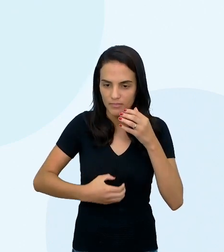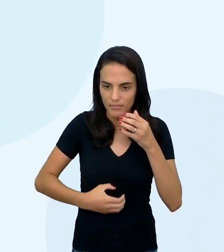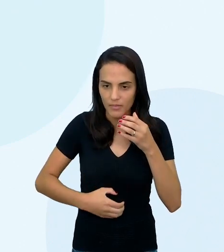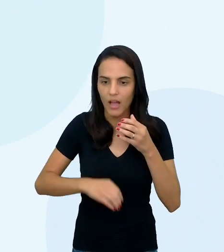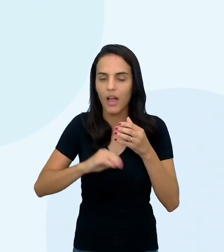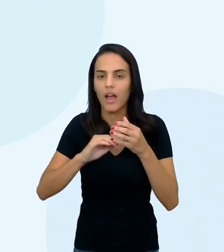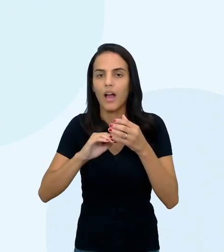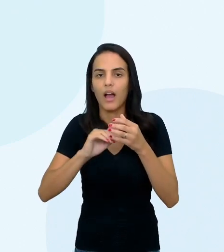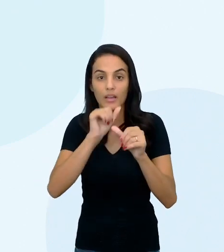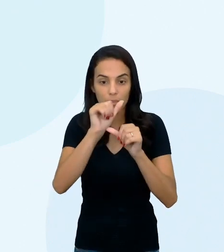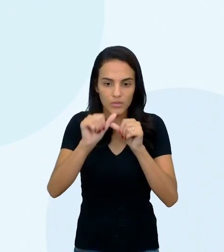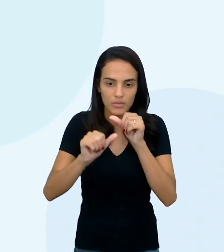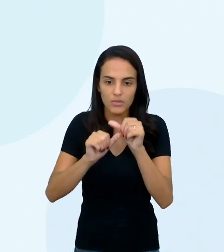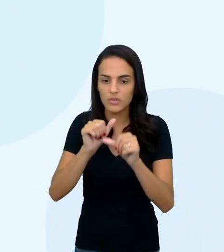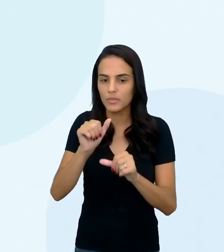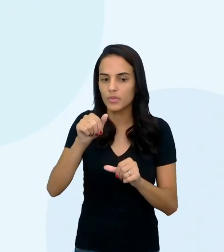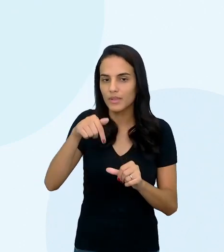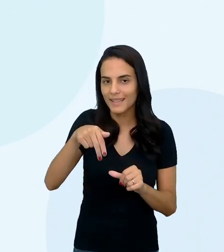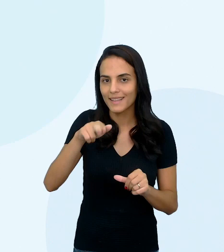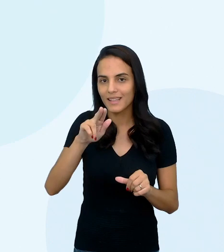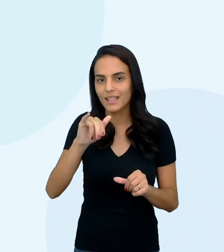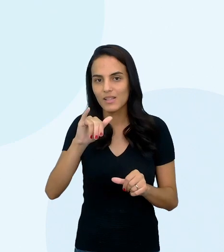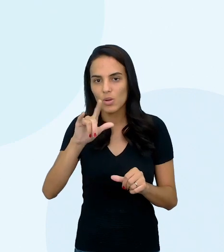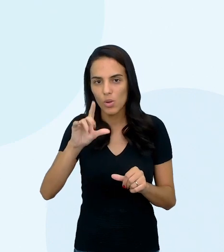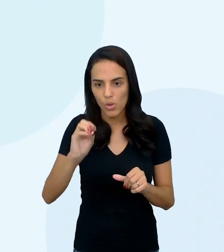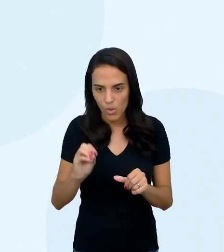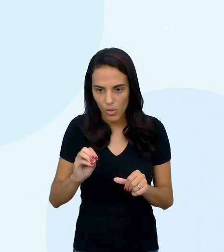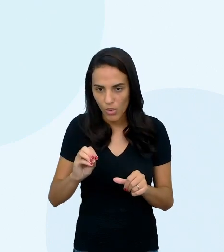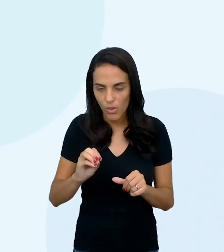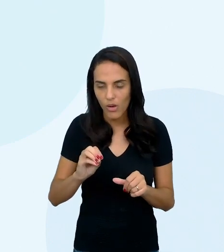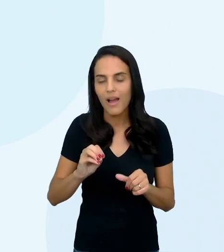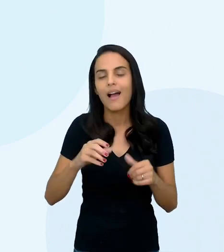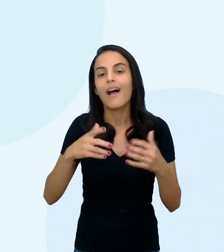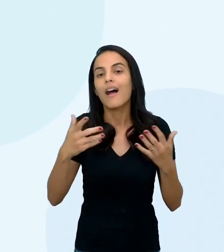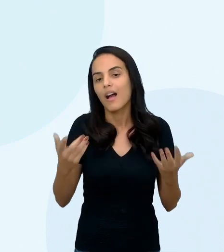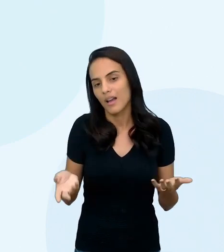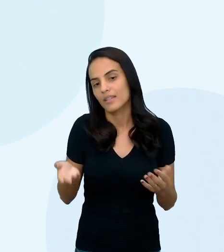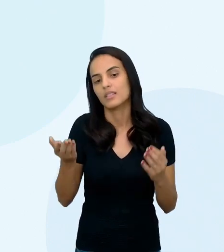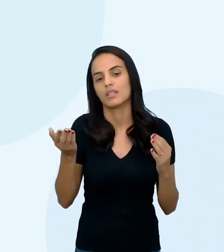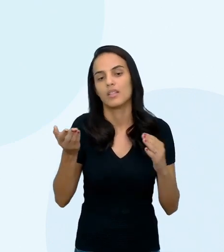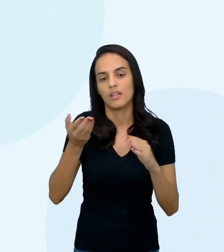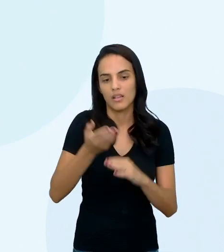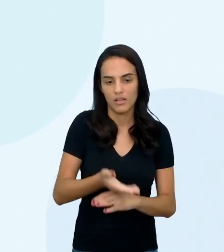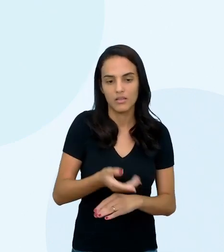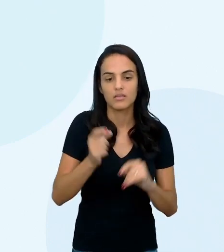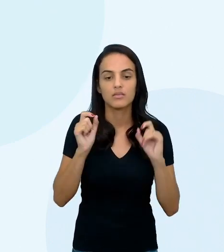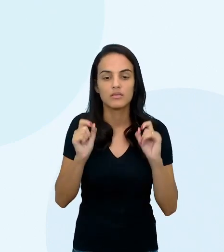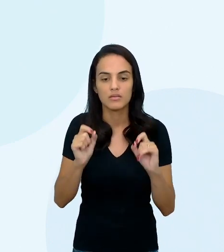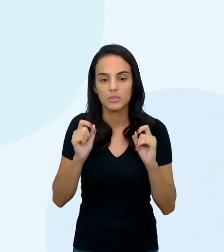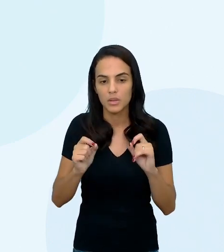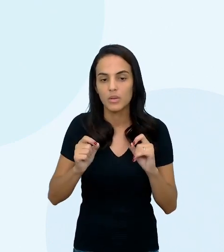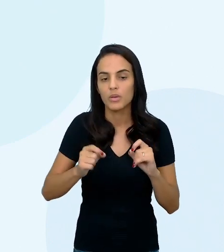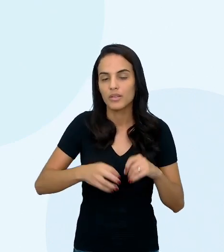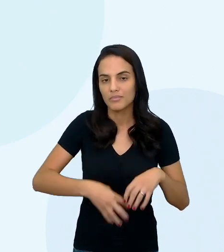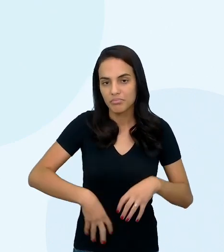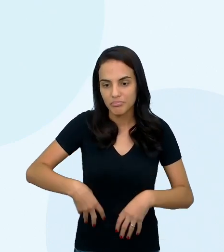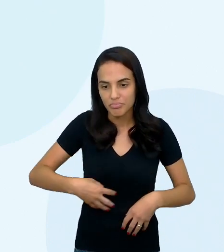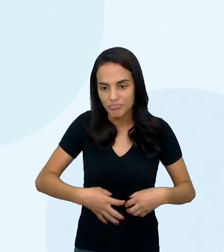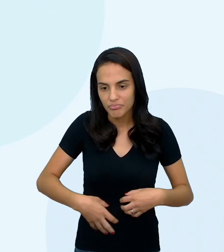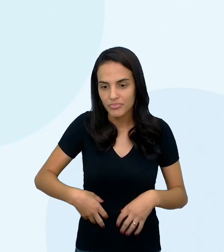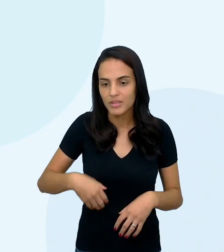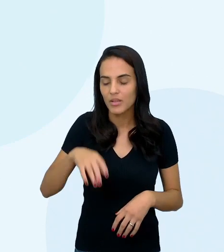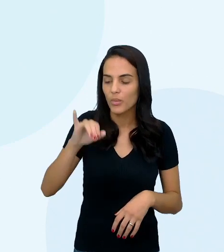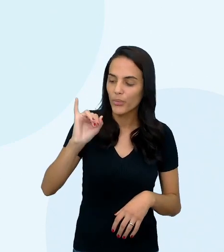quimo, né, com esses sucos digestivos, aí sim ele entra para o intestino. Então a gente começa